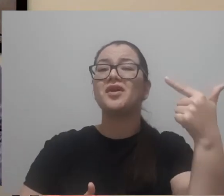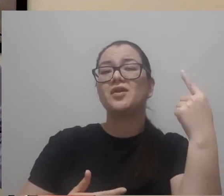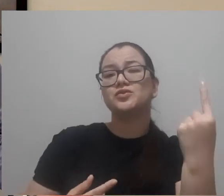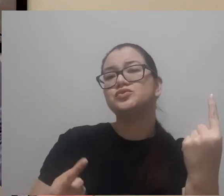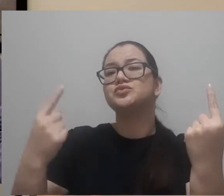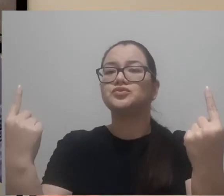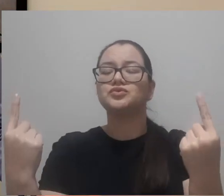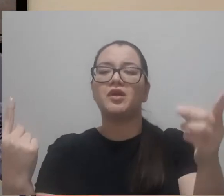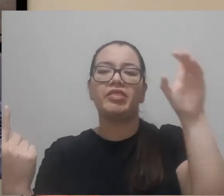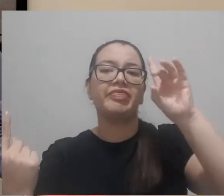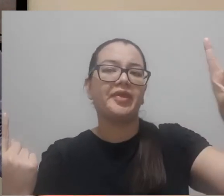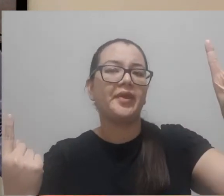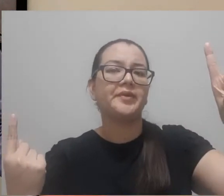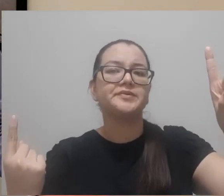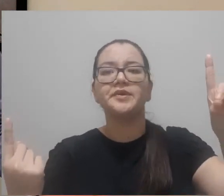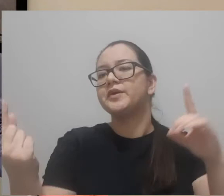a Mamon.